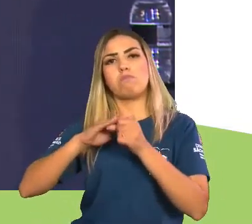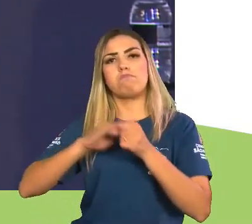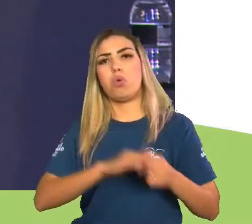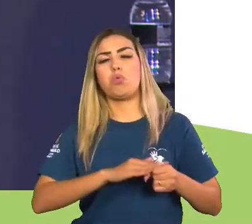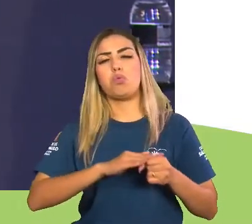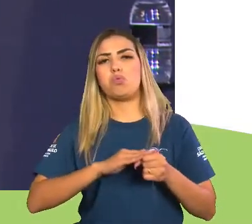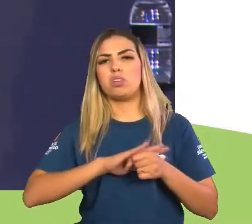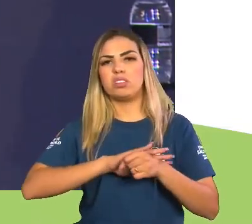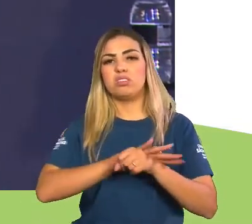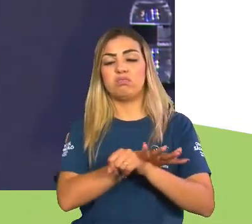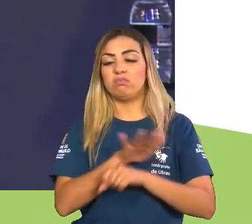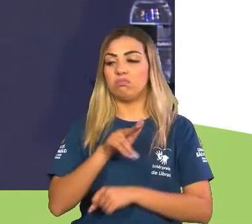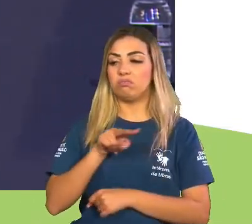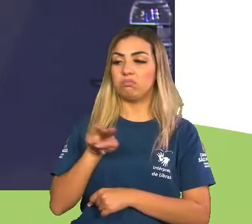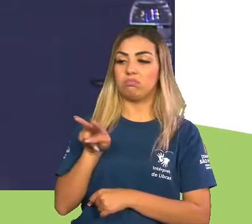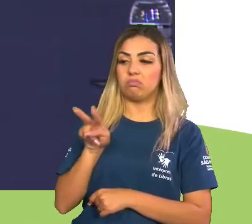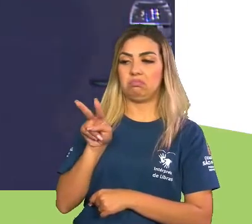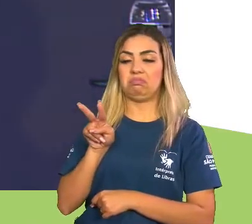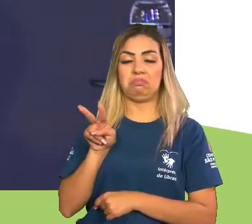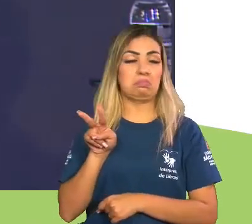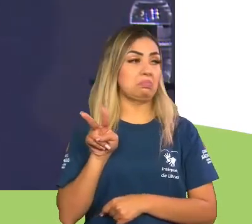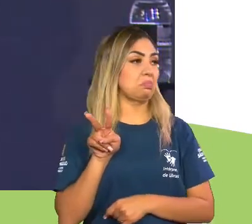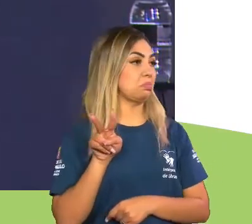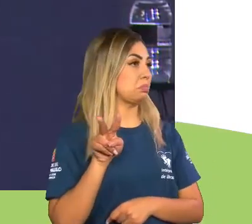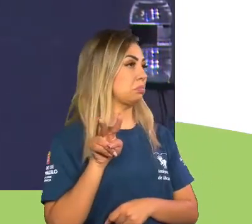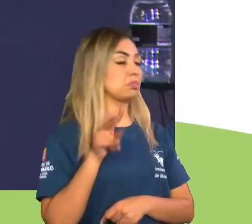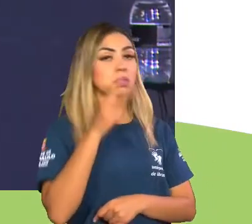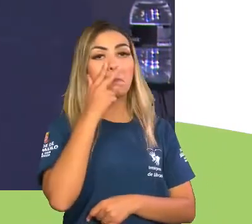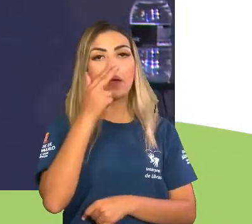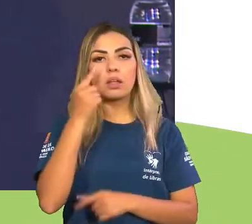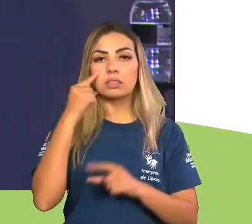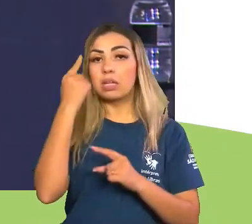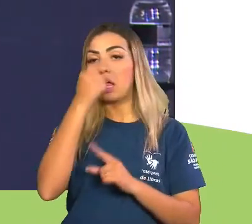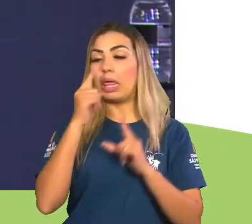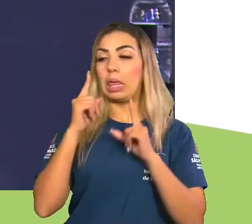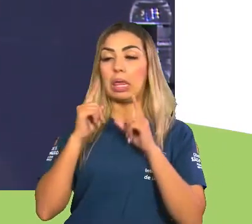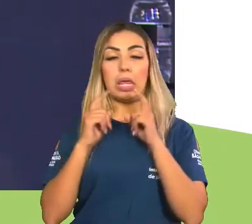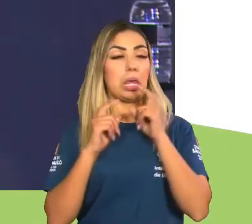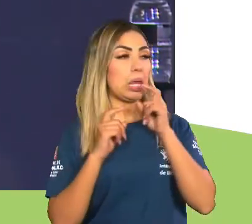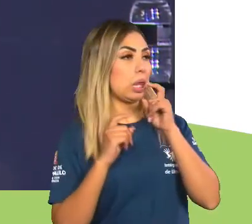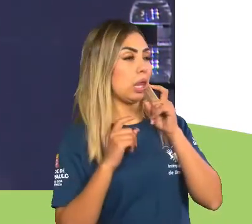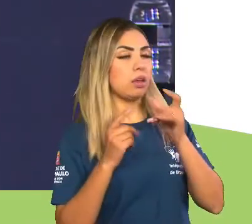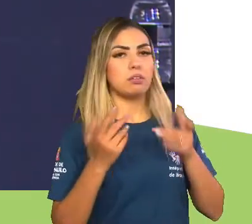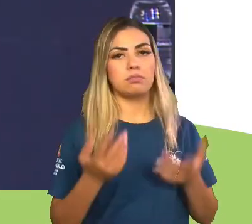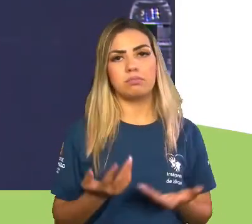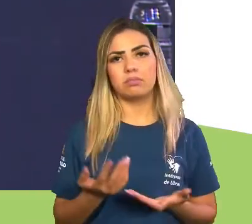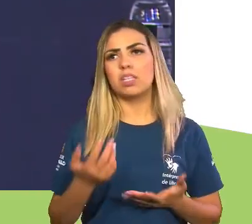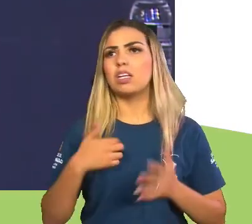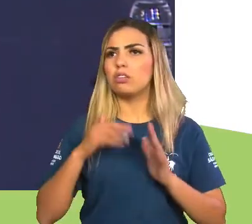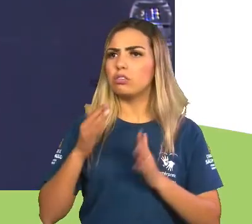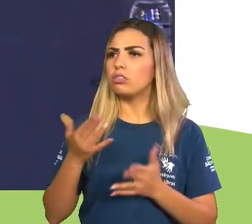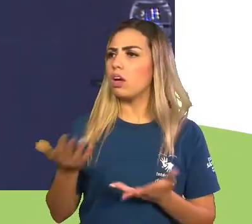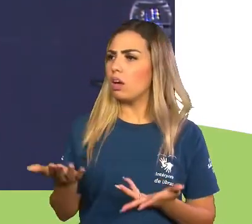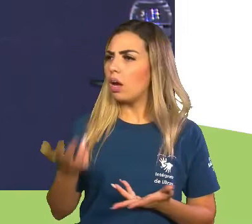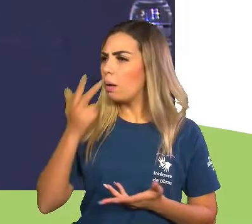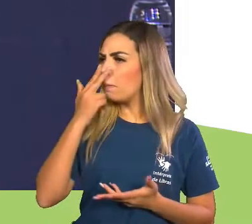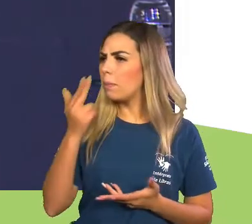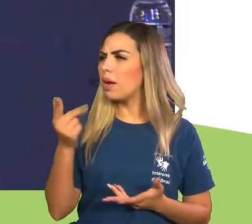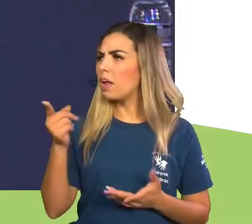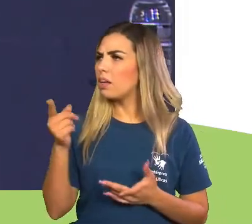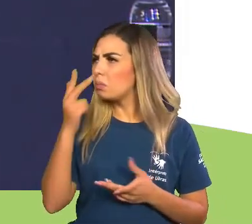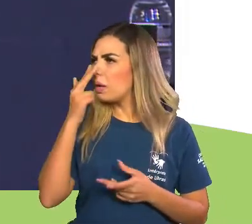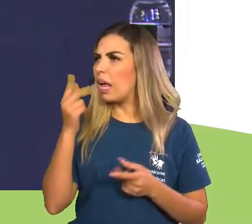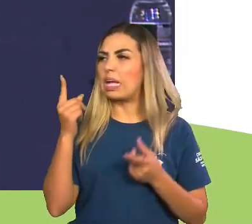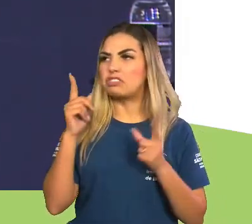um olhar carregado, né? Difícil. Eu brigo com a imprensa o tempo inteiro. Ai, o peso. Que